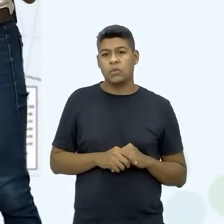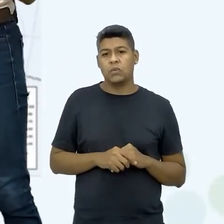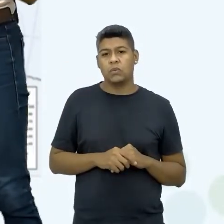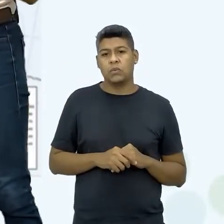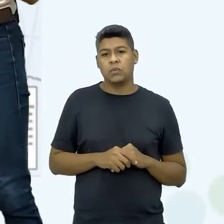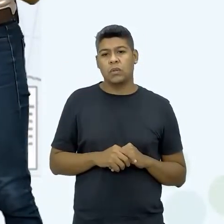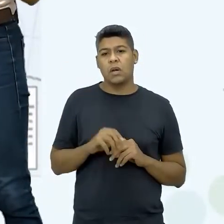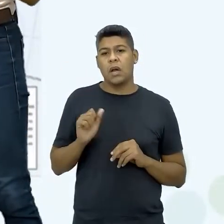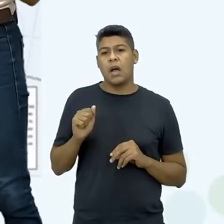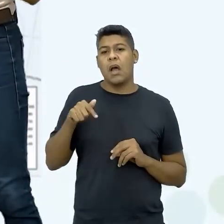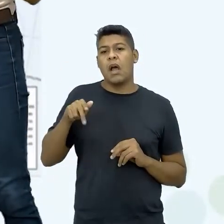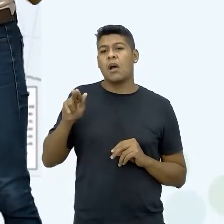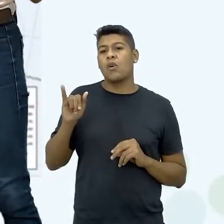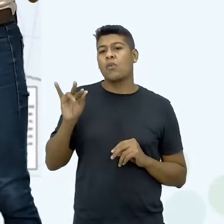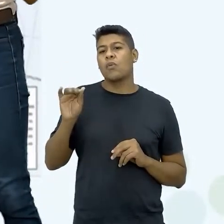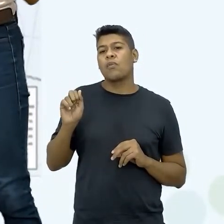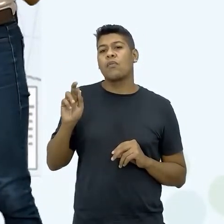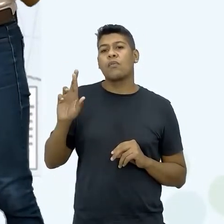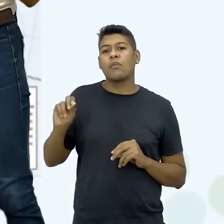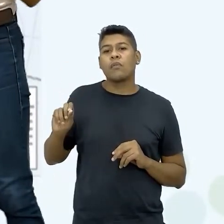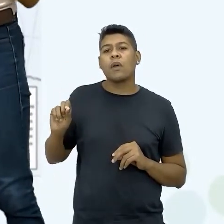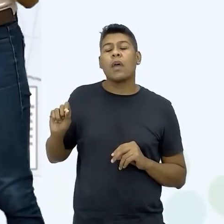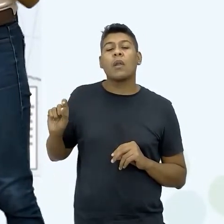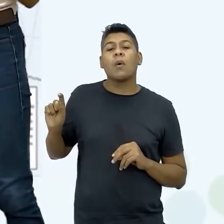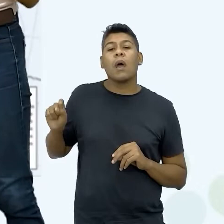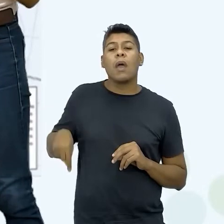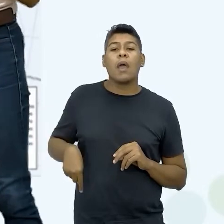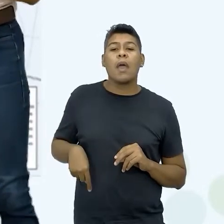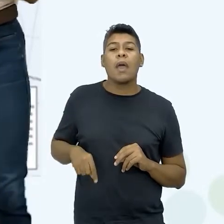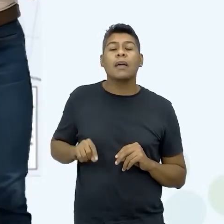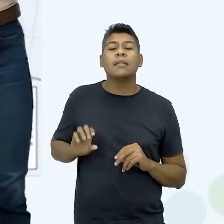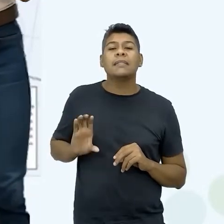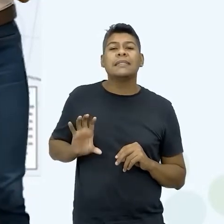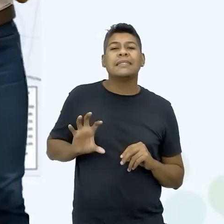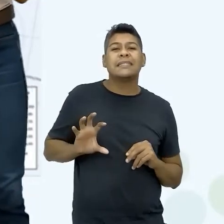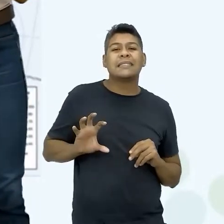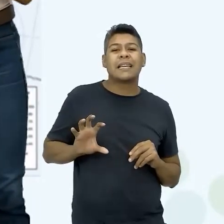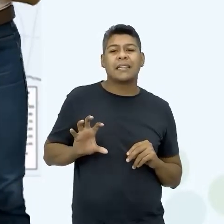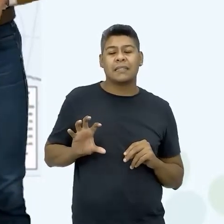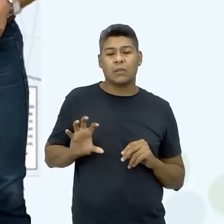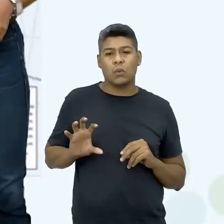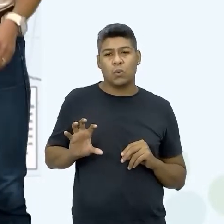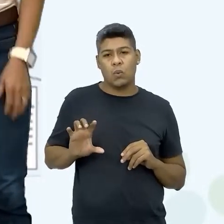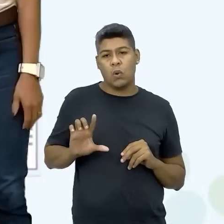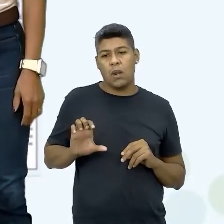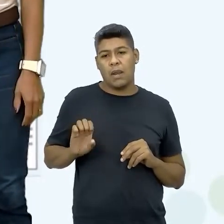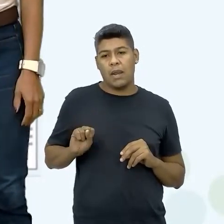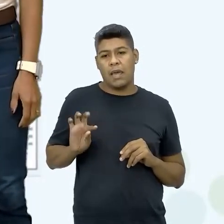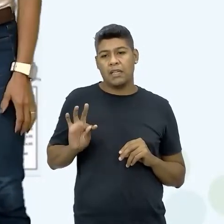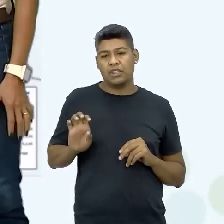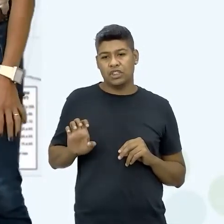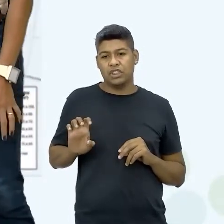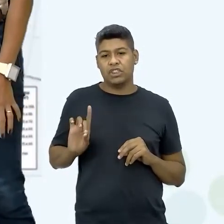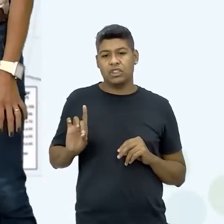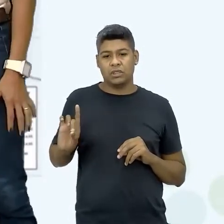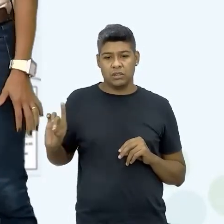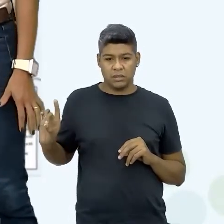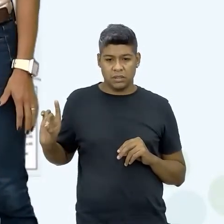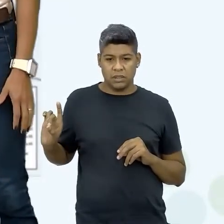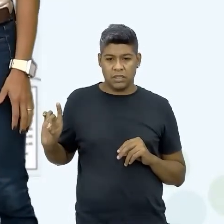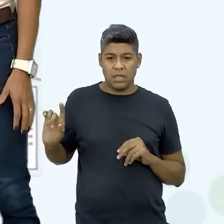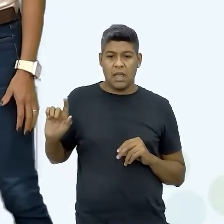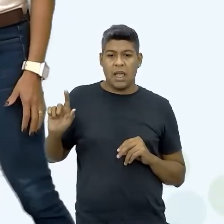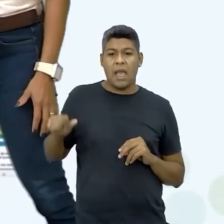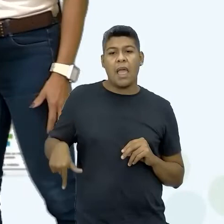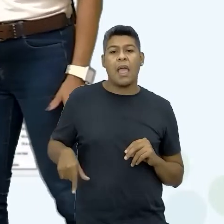Então, o Aquífero do Guarani, ele ocupa a parte centro-leste, centro no meio, né? Leste fica ao lado direito. Então, esta